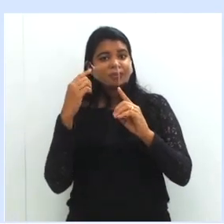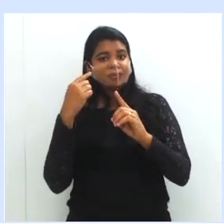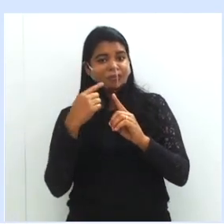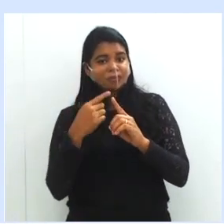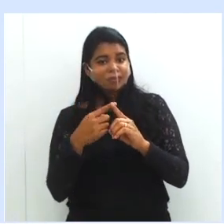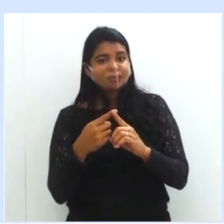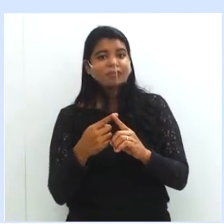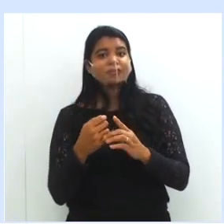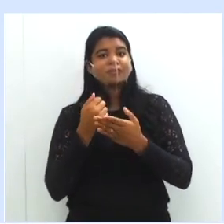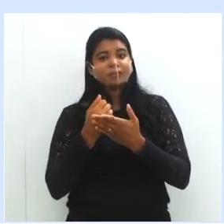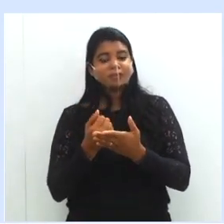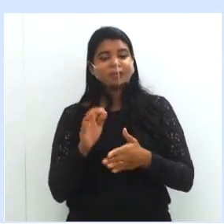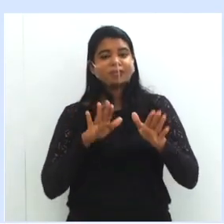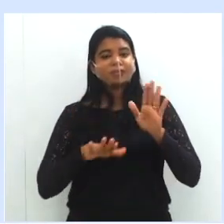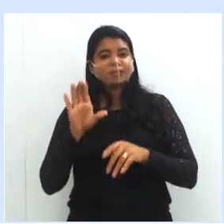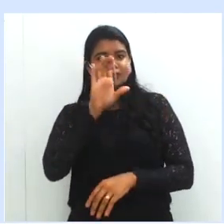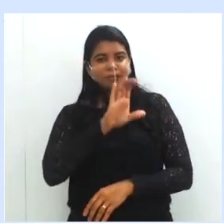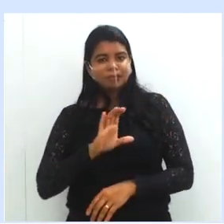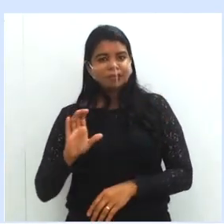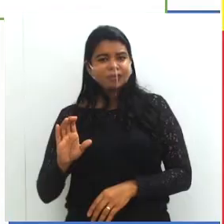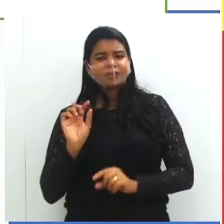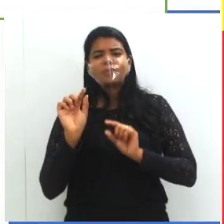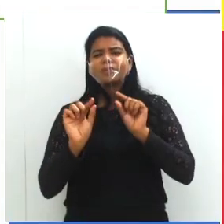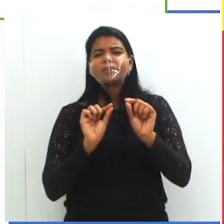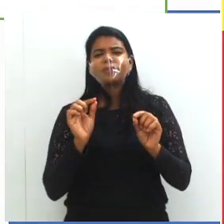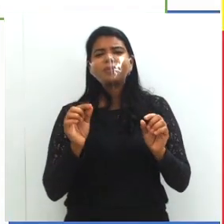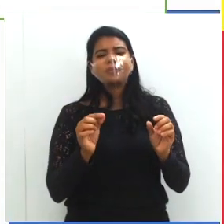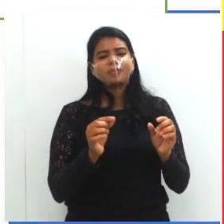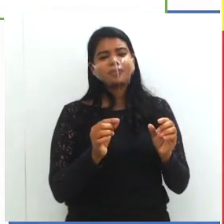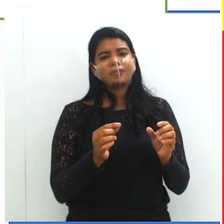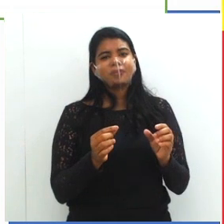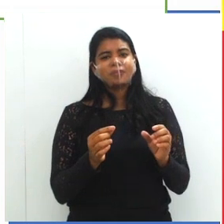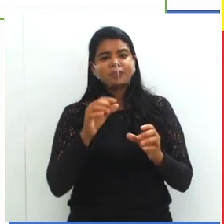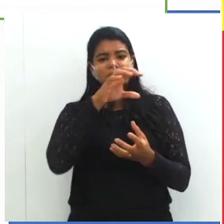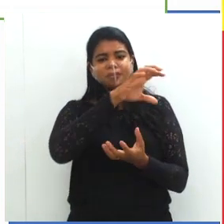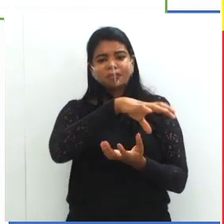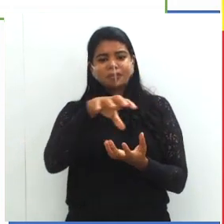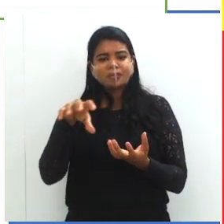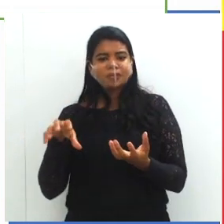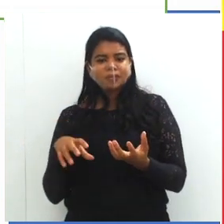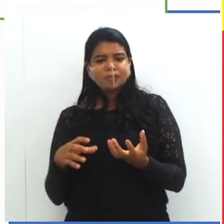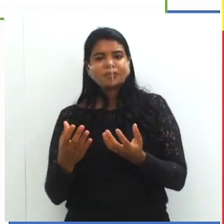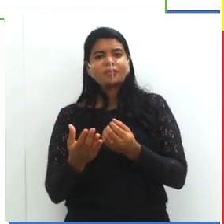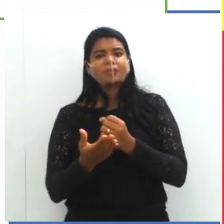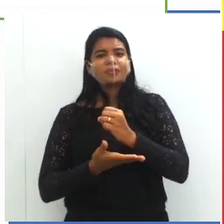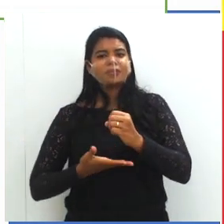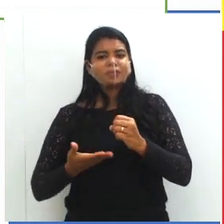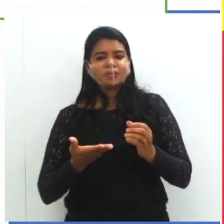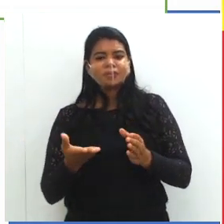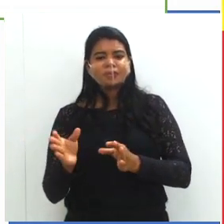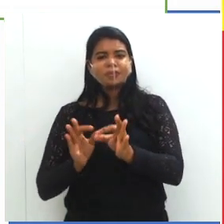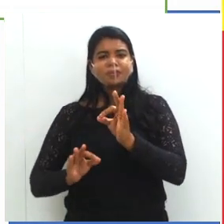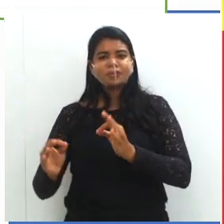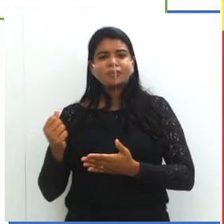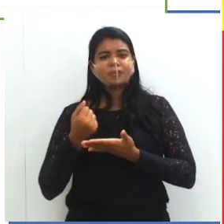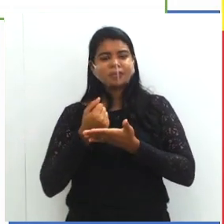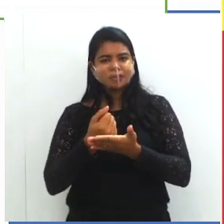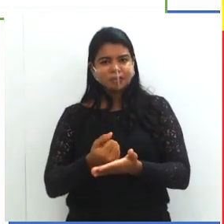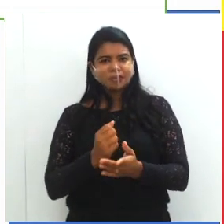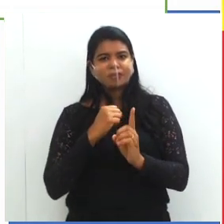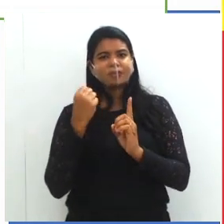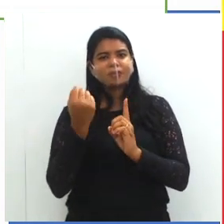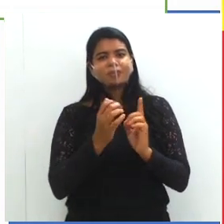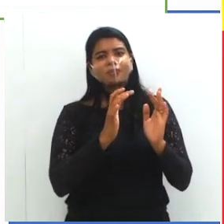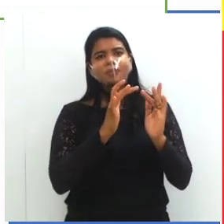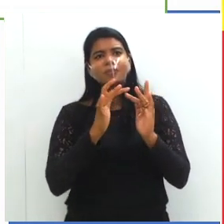da Igreja Católica. Vamos adiante. E o que seriam as comunidades eclesiais de base? São comunidades